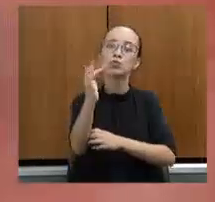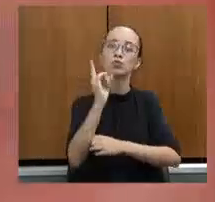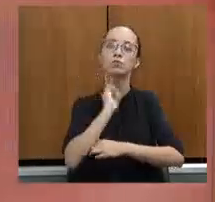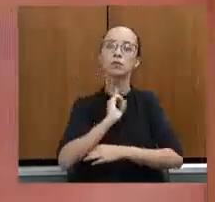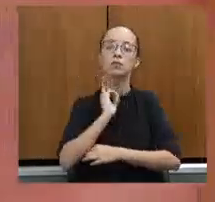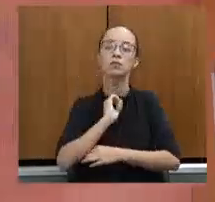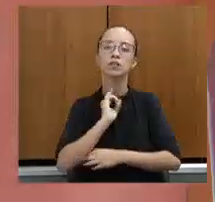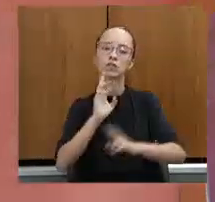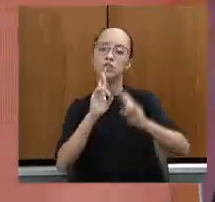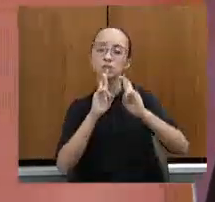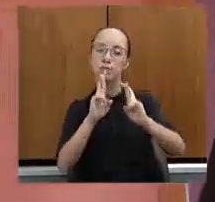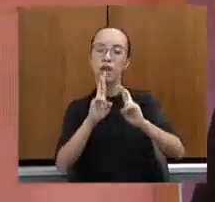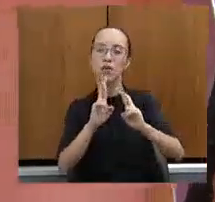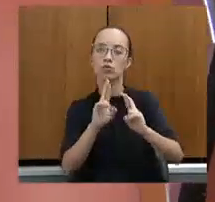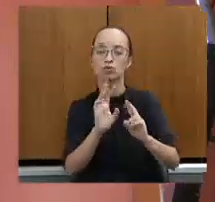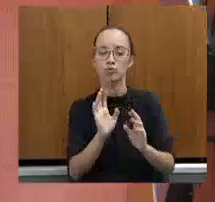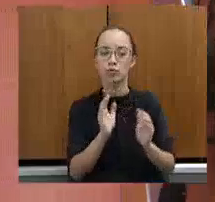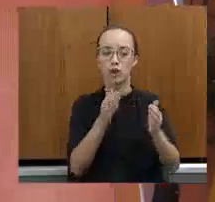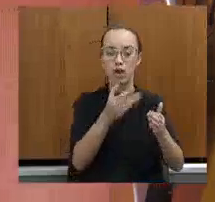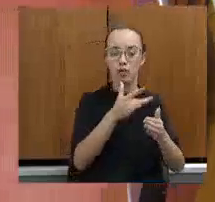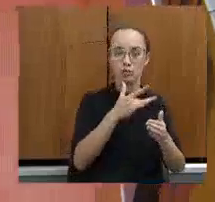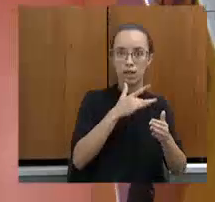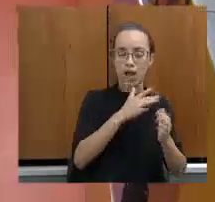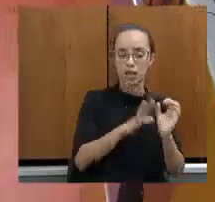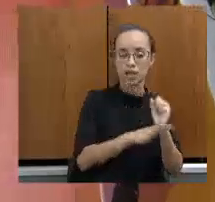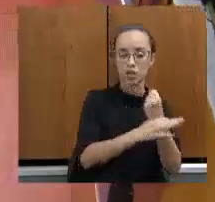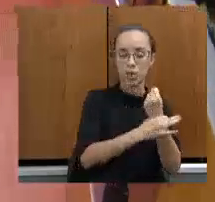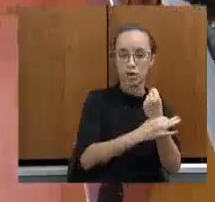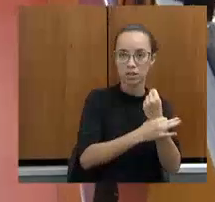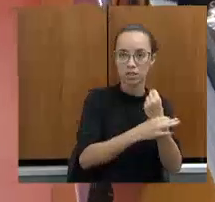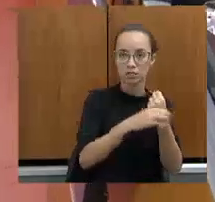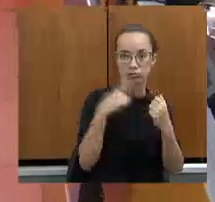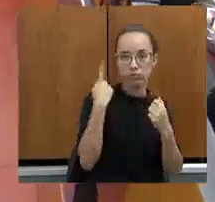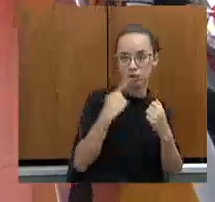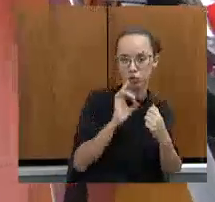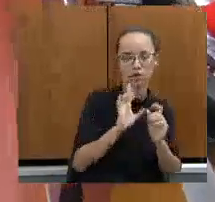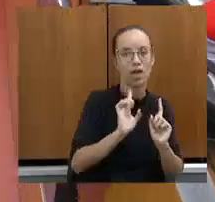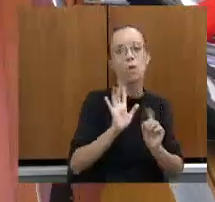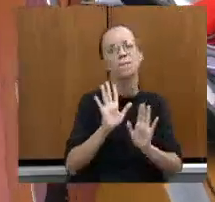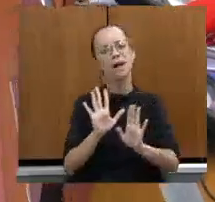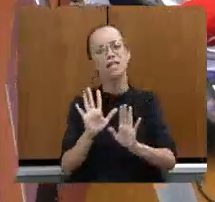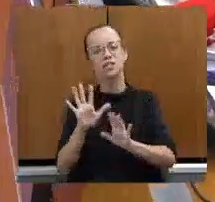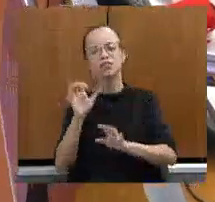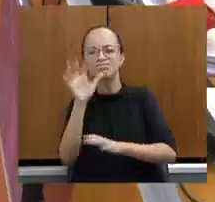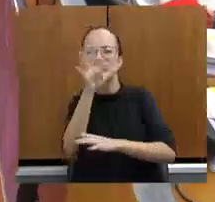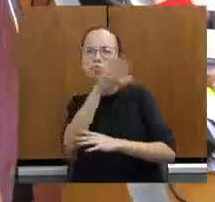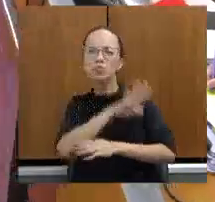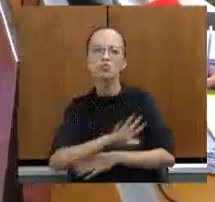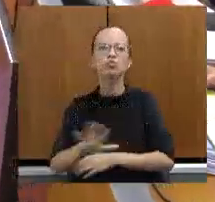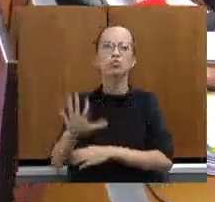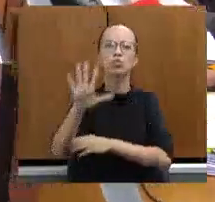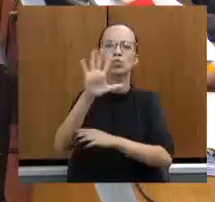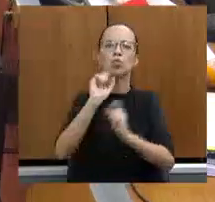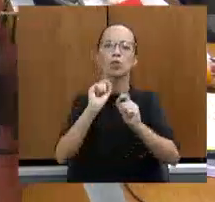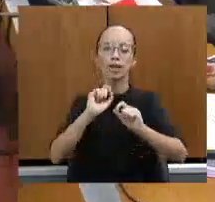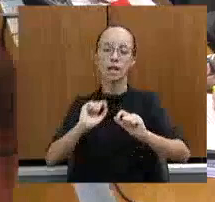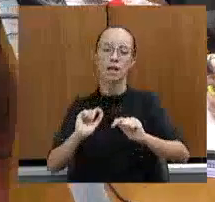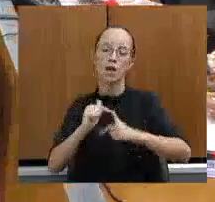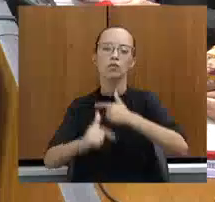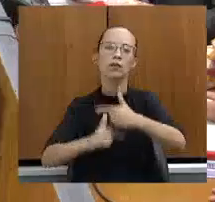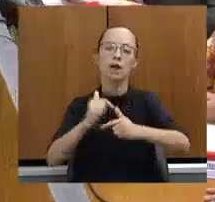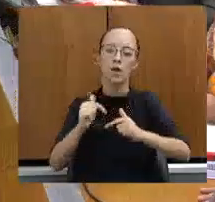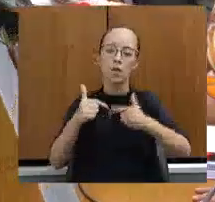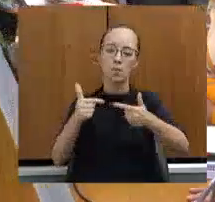Gerais não só para a segurança pública mas para todo o estado é sim de pensar na melhoria da prestação de serviço de forma sempre